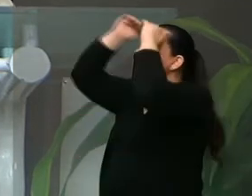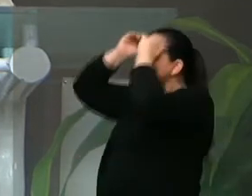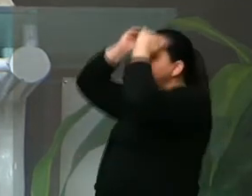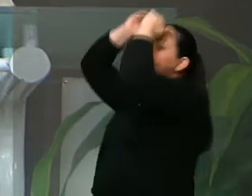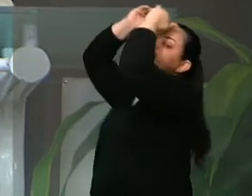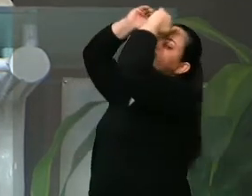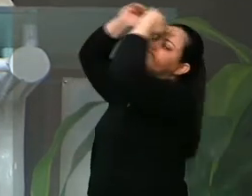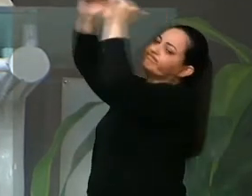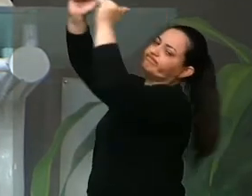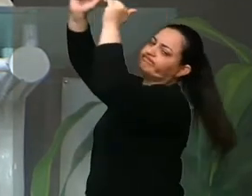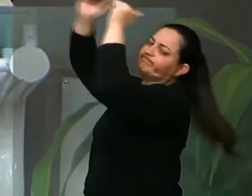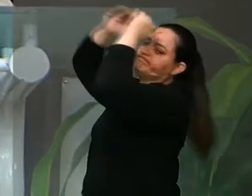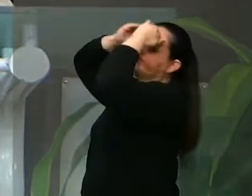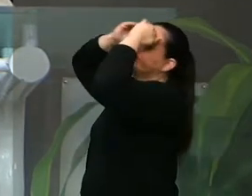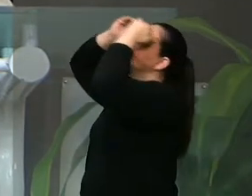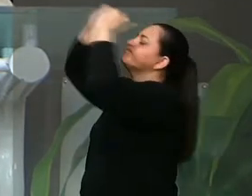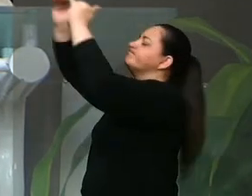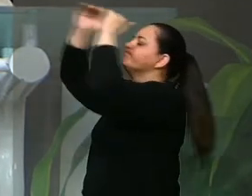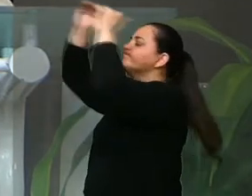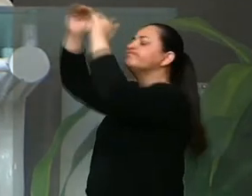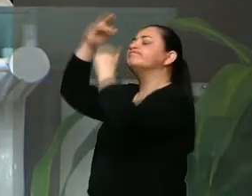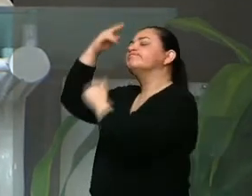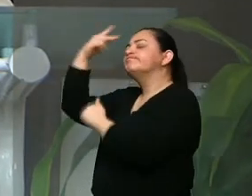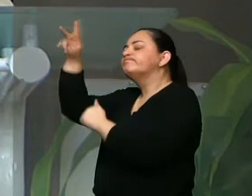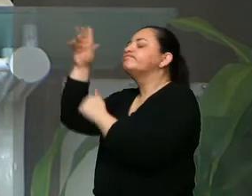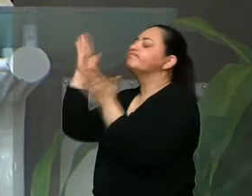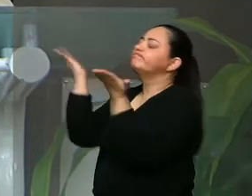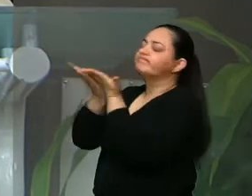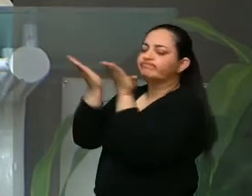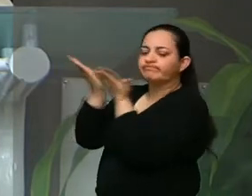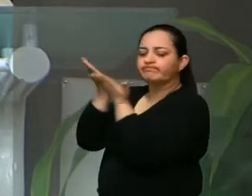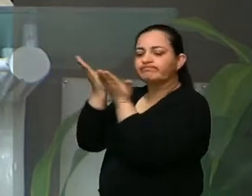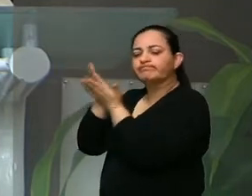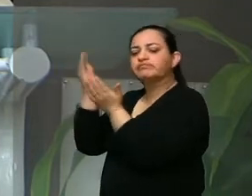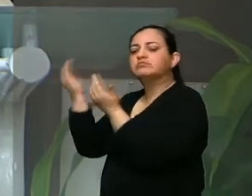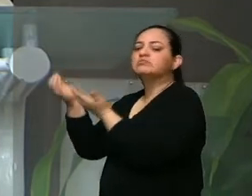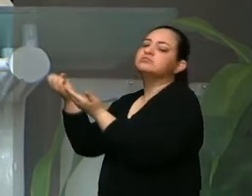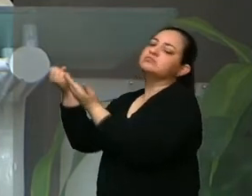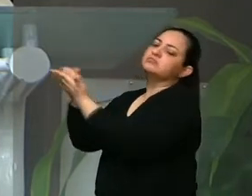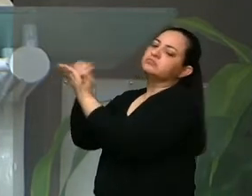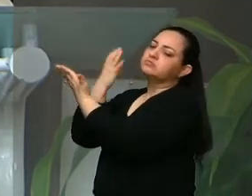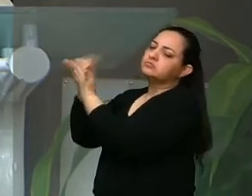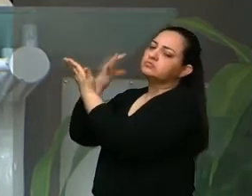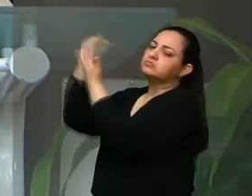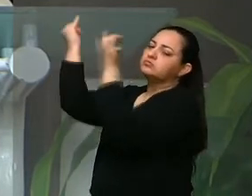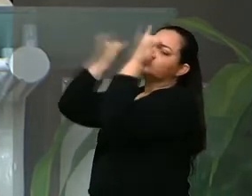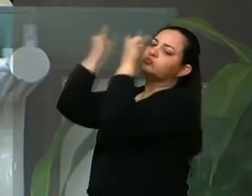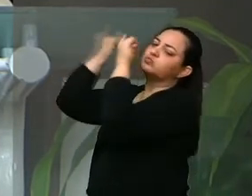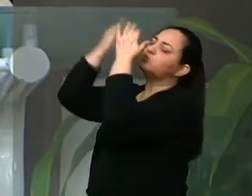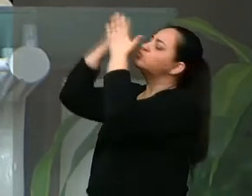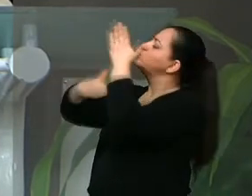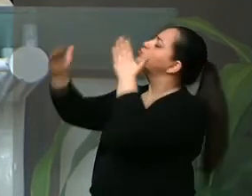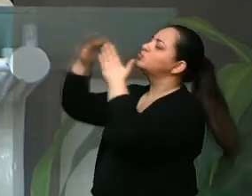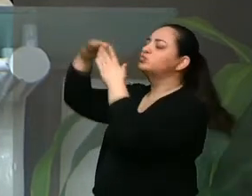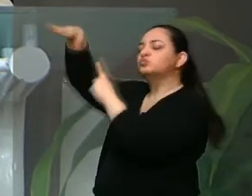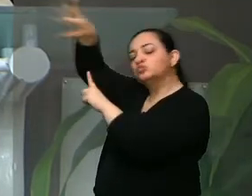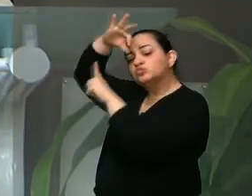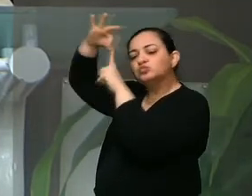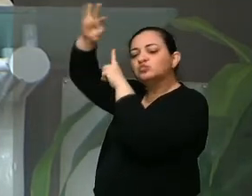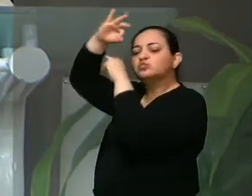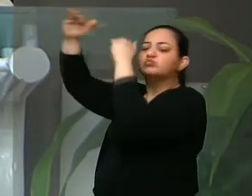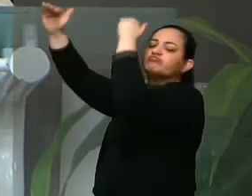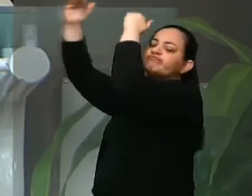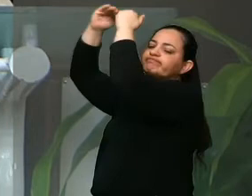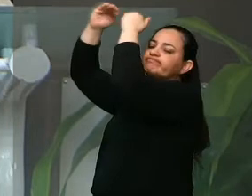entes obedientes a tua palavra obedientes a ao teu espírito pai